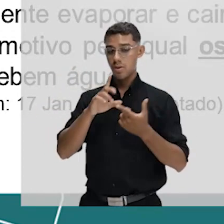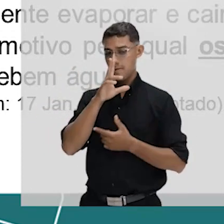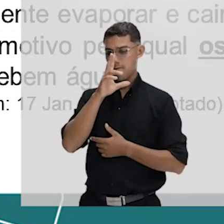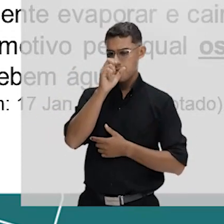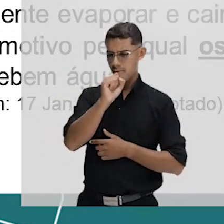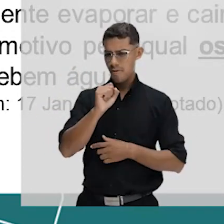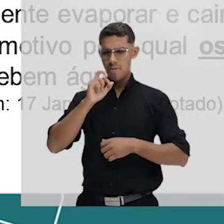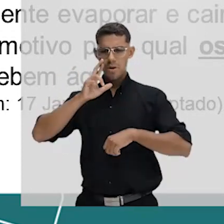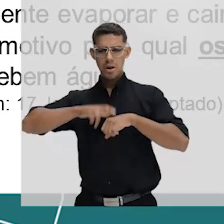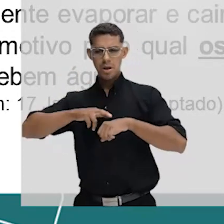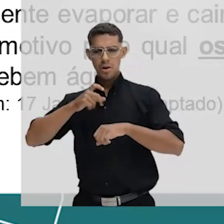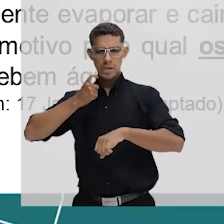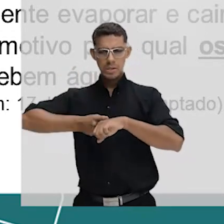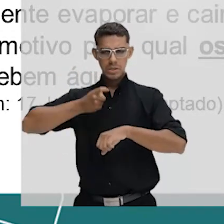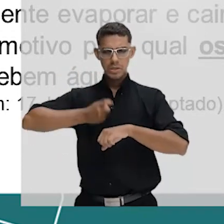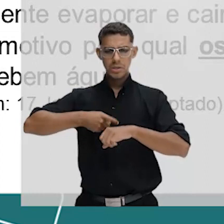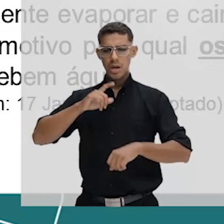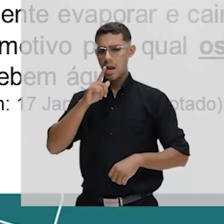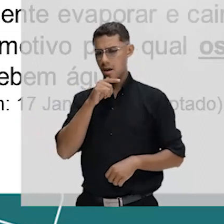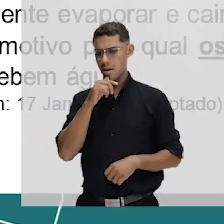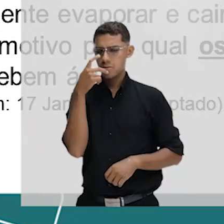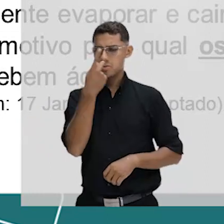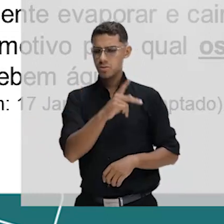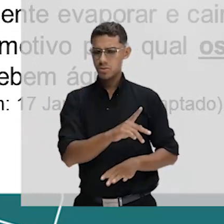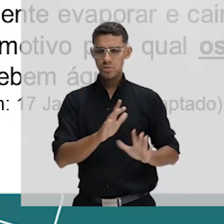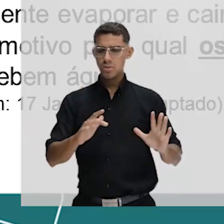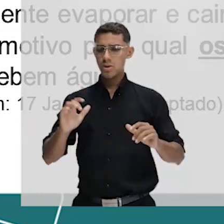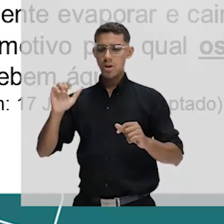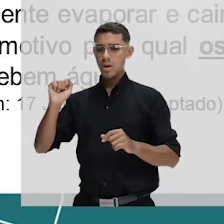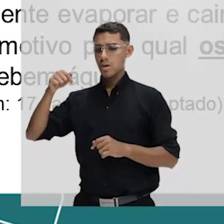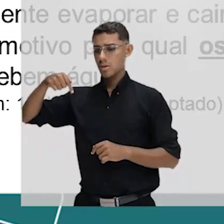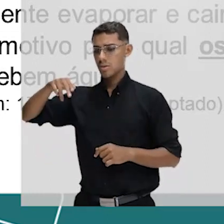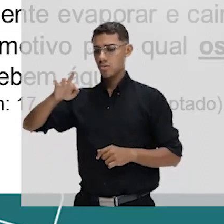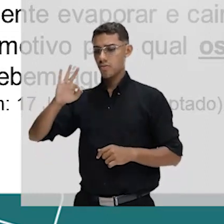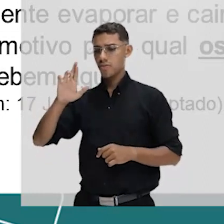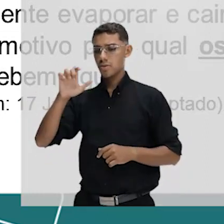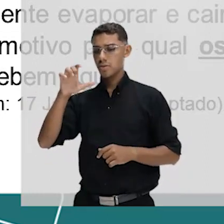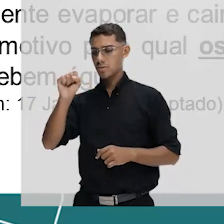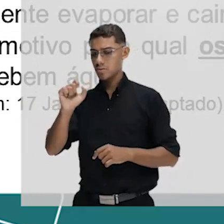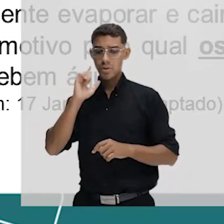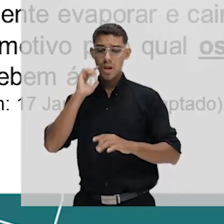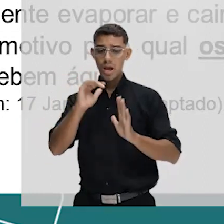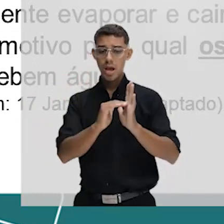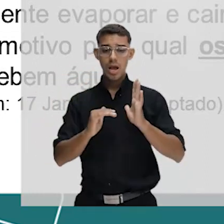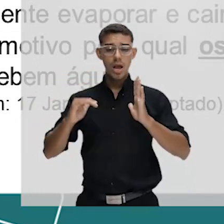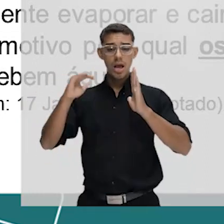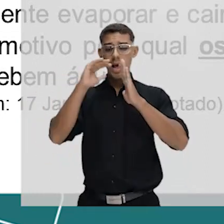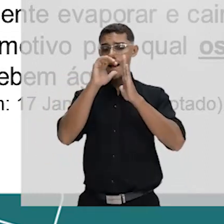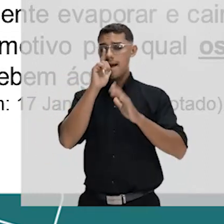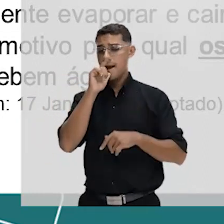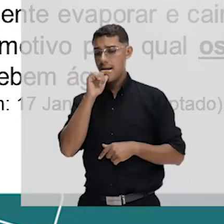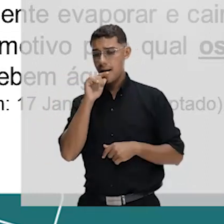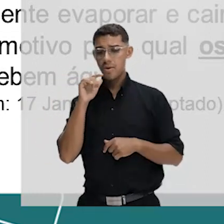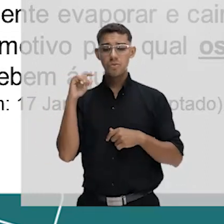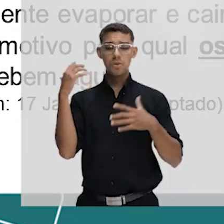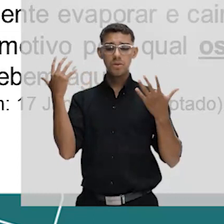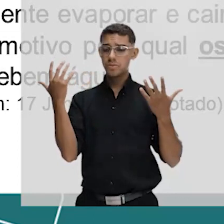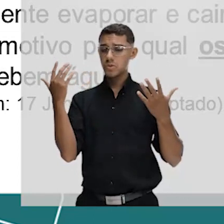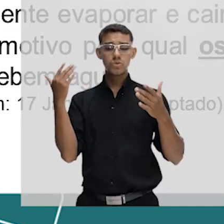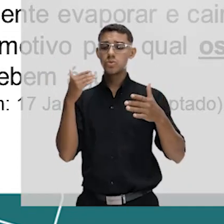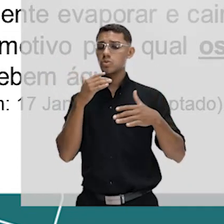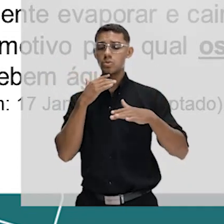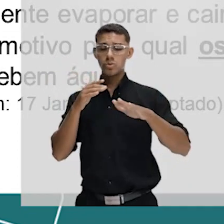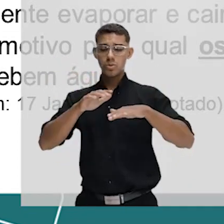vai alimentar os aquíferos, mesmo tendo muita quantidade de água superficial. Ela não consegue penetrar no